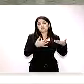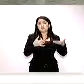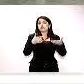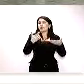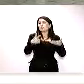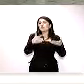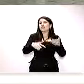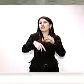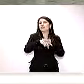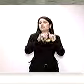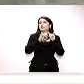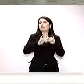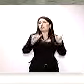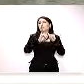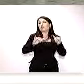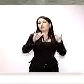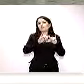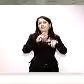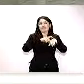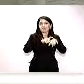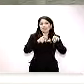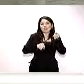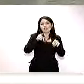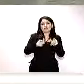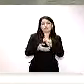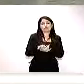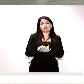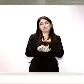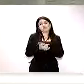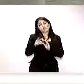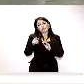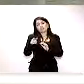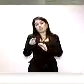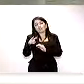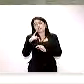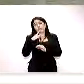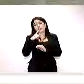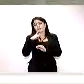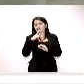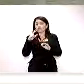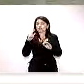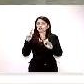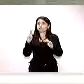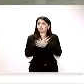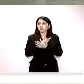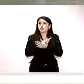publicação do despacho que fixava prazo equivocadamente não